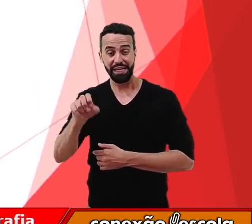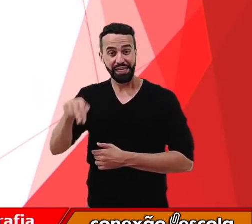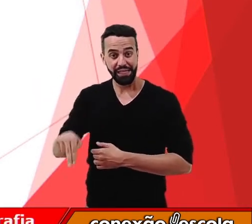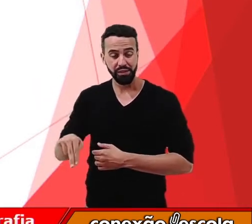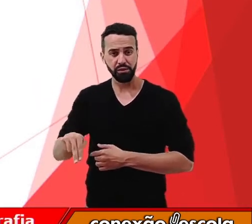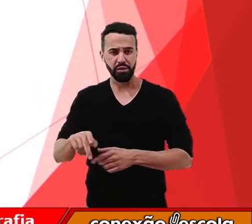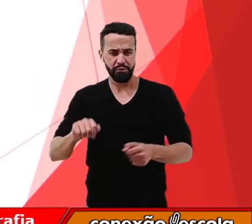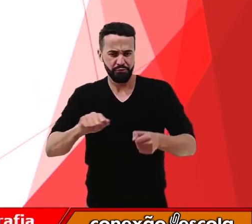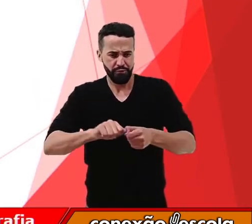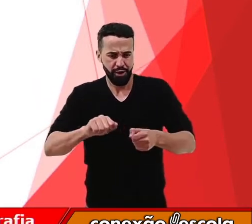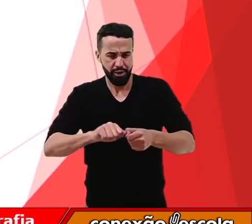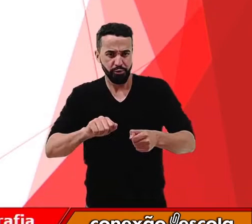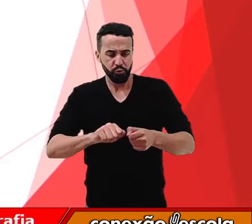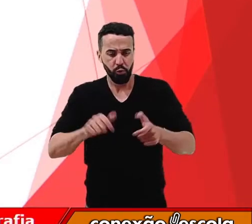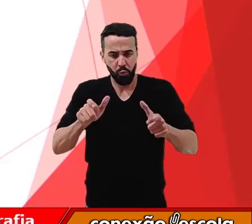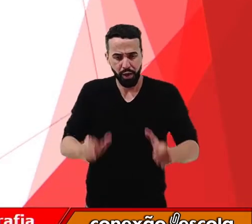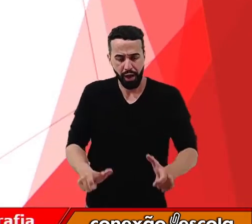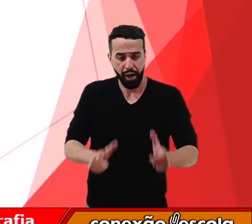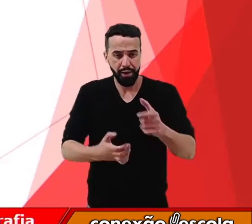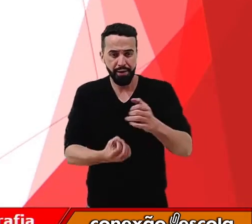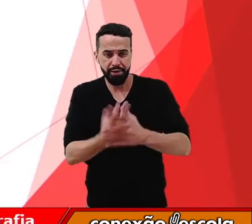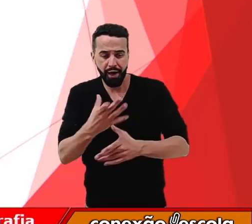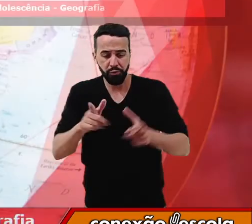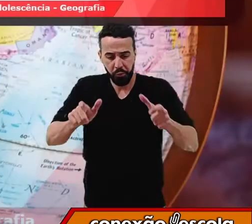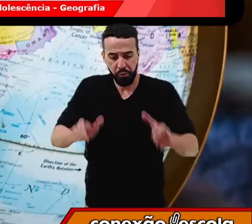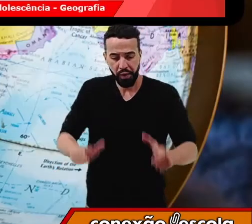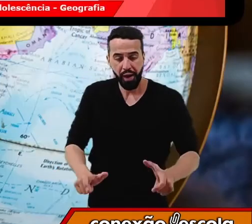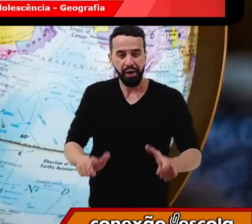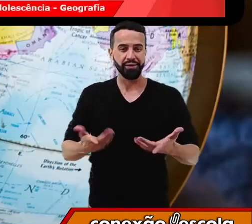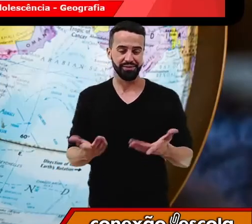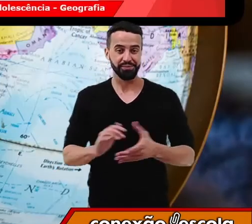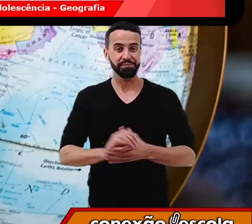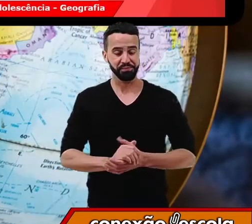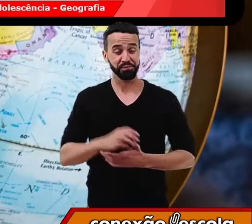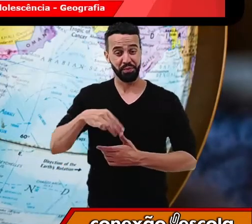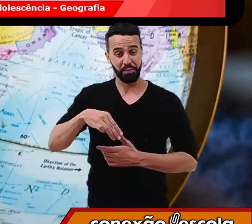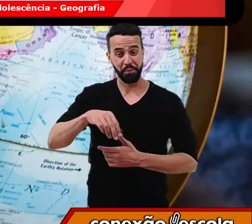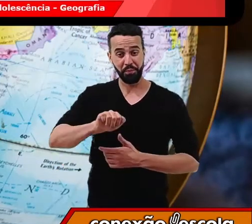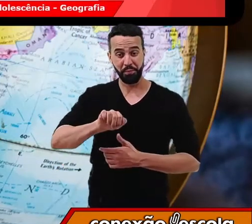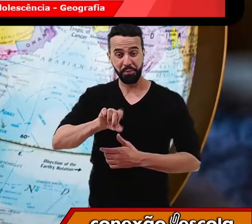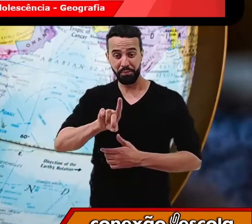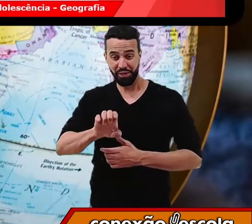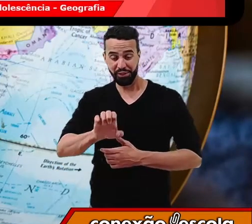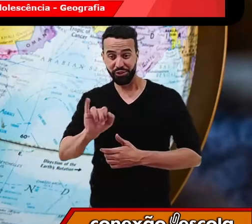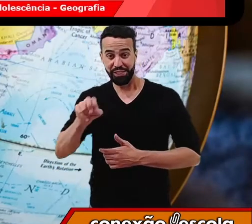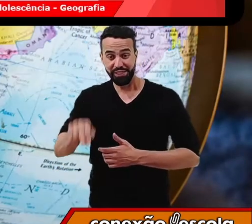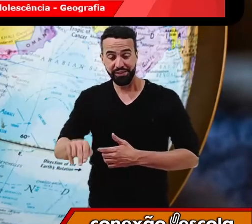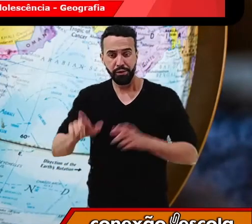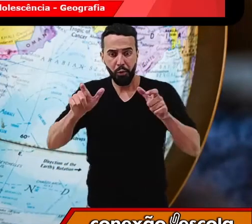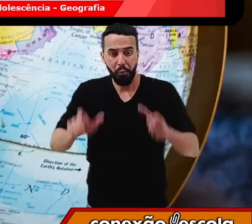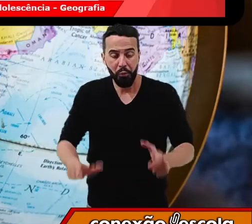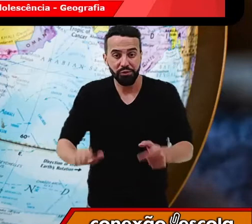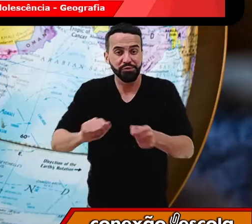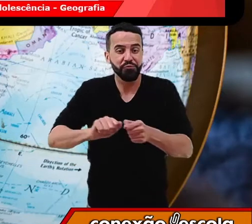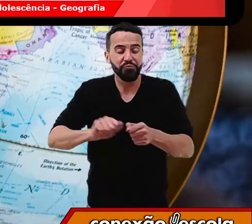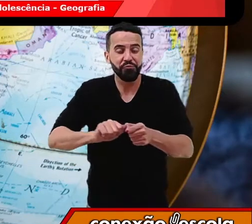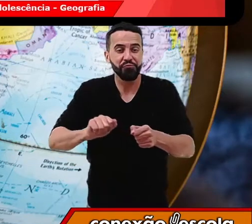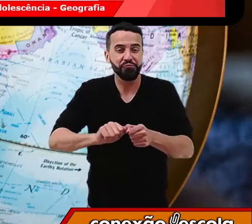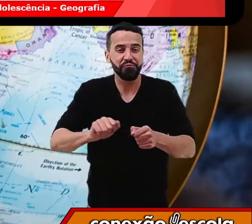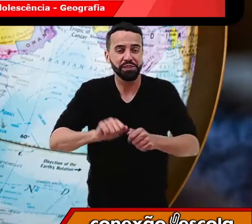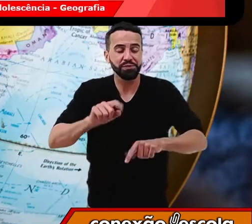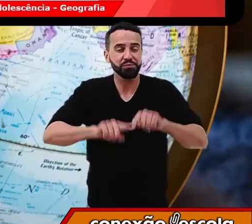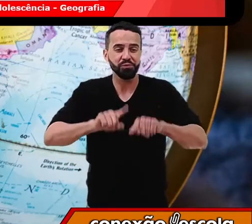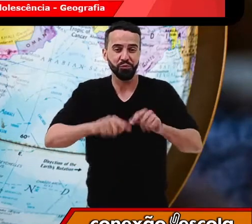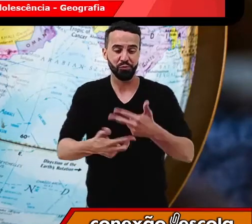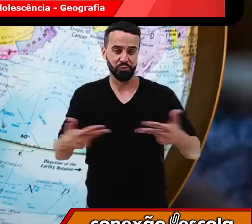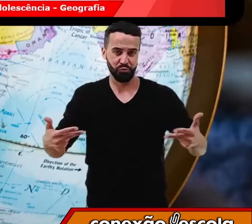ou fabricado em. Essa expressão diz qual é a origem daquele produto e ela fala muito sobre o